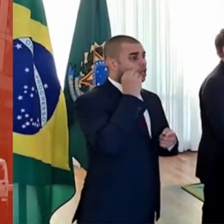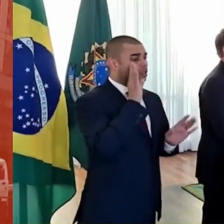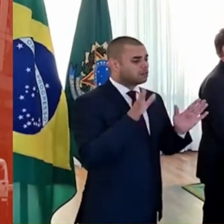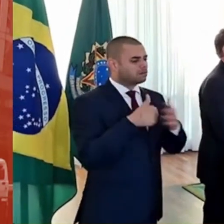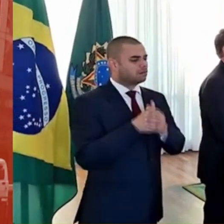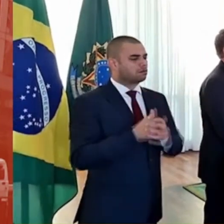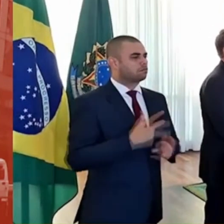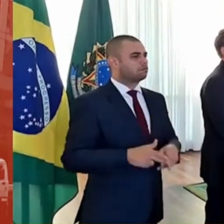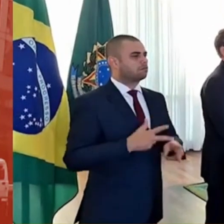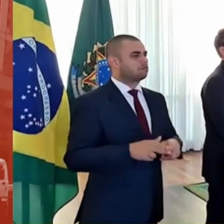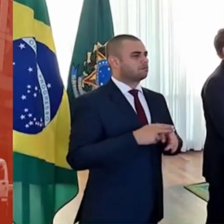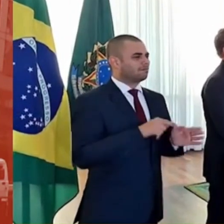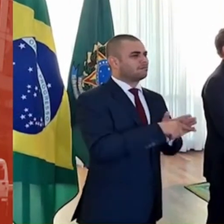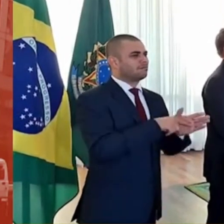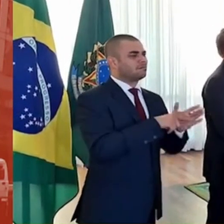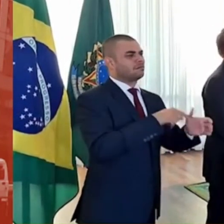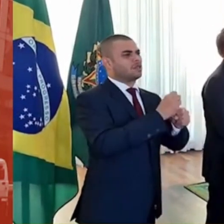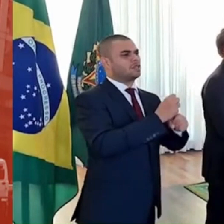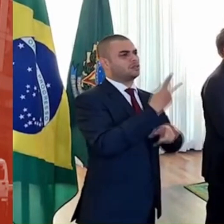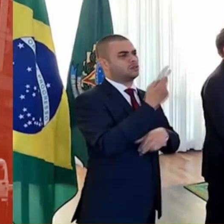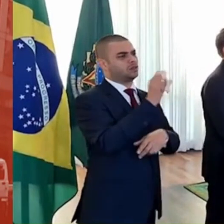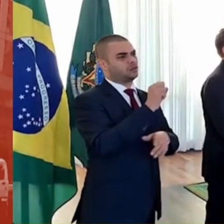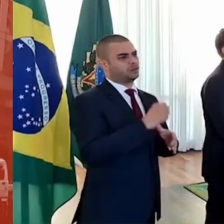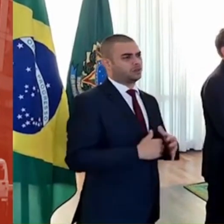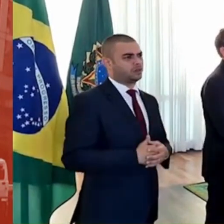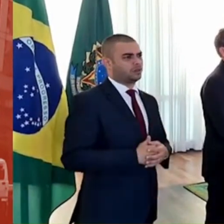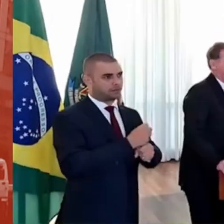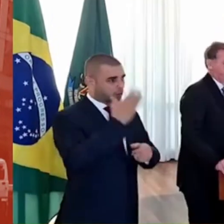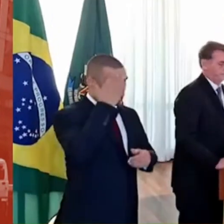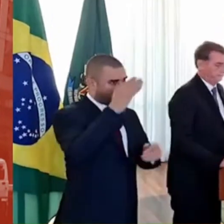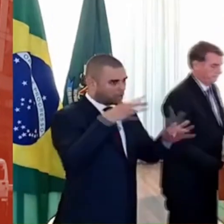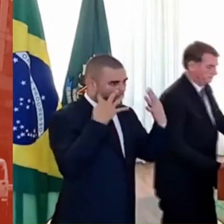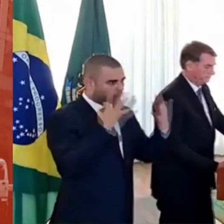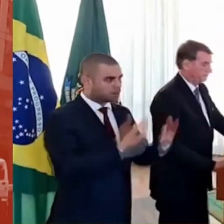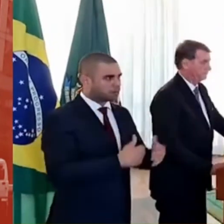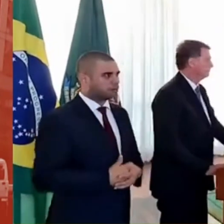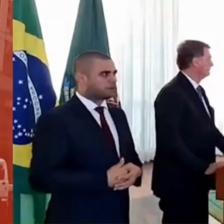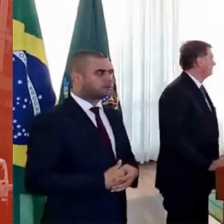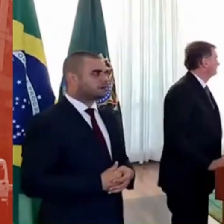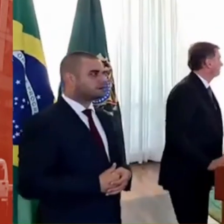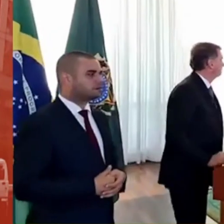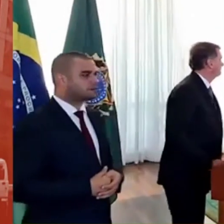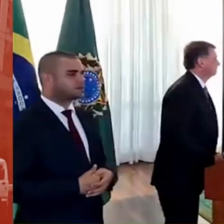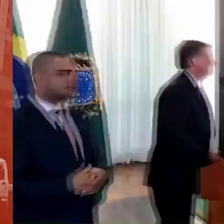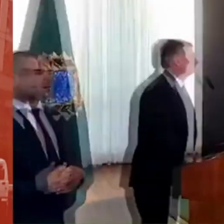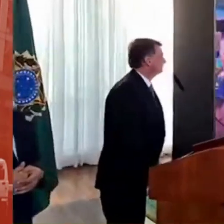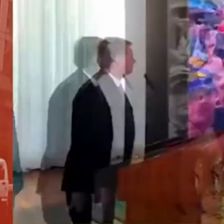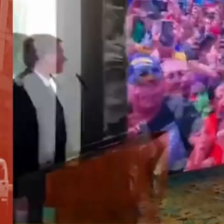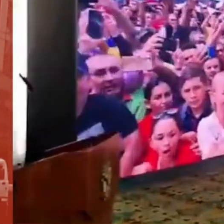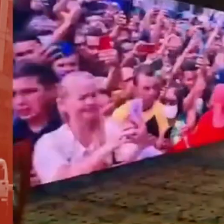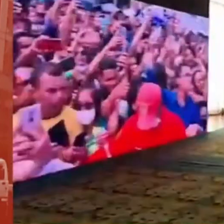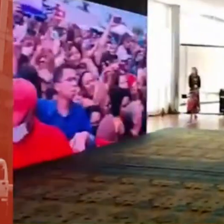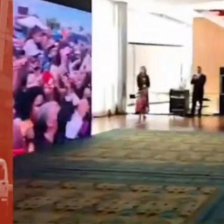porque atirar pela última ditadura e pelo que acontece mundo afora, quando tem um golpe de Estado, o parlamento também não é poupado.